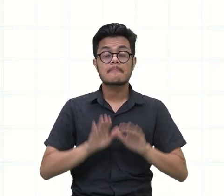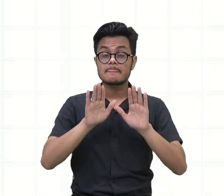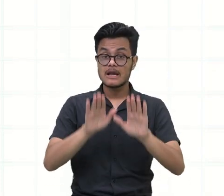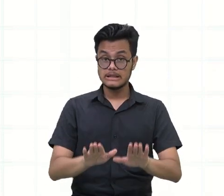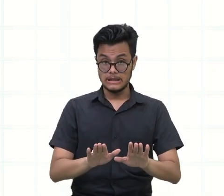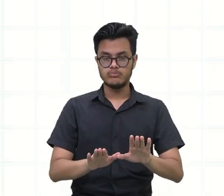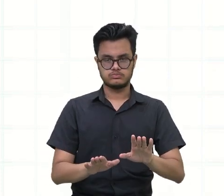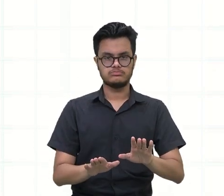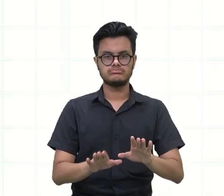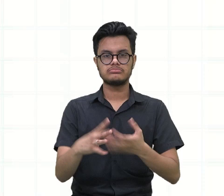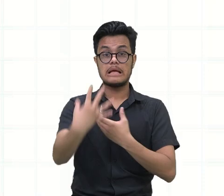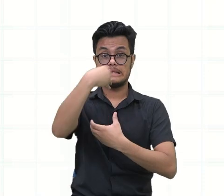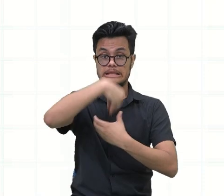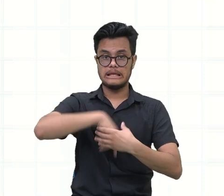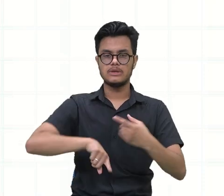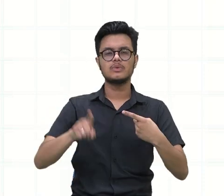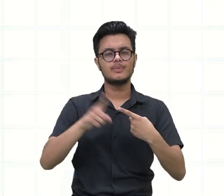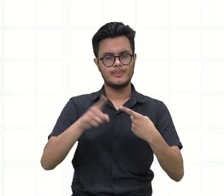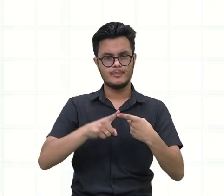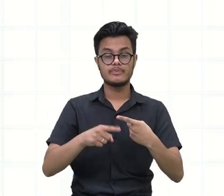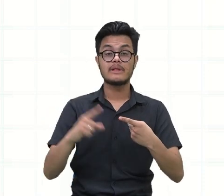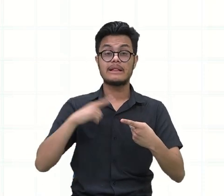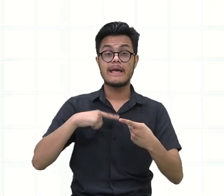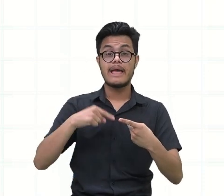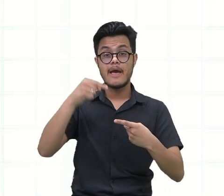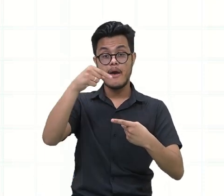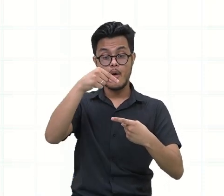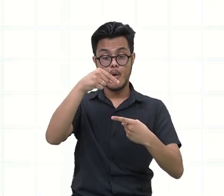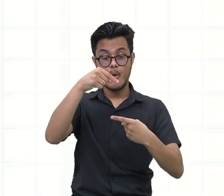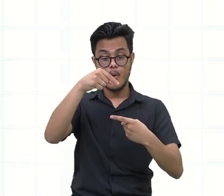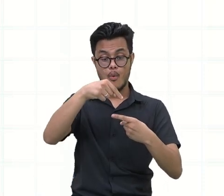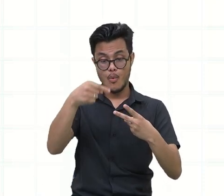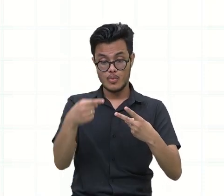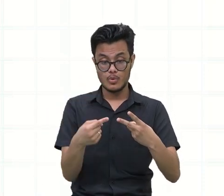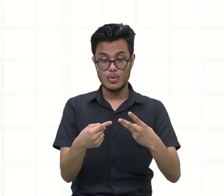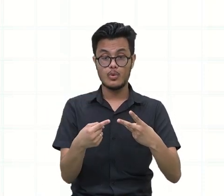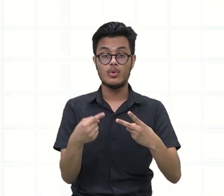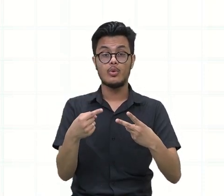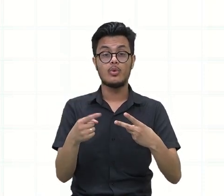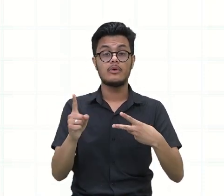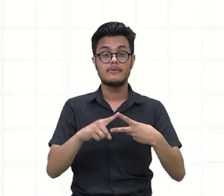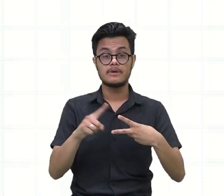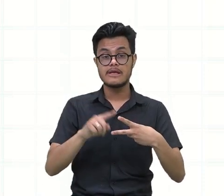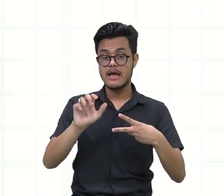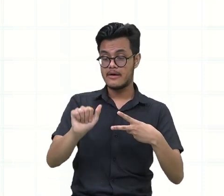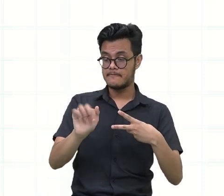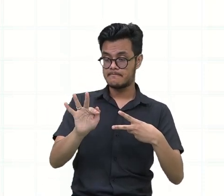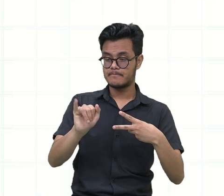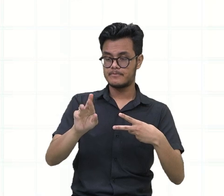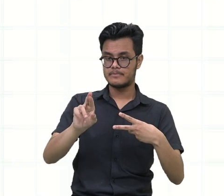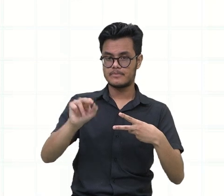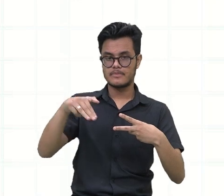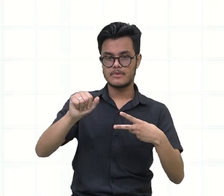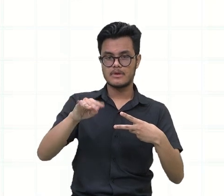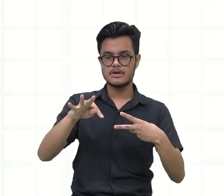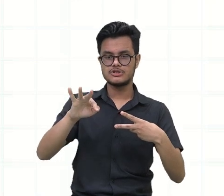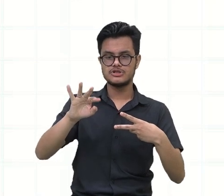Podemos ter outros exemplos, né, de frases afirmativas. O documento foi enviado ontem. Então,